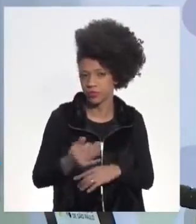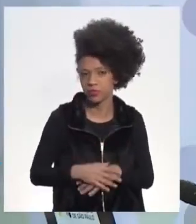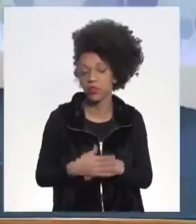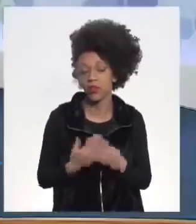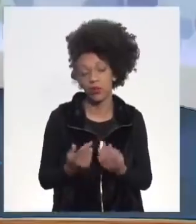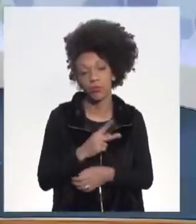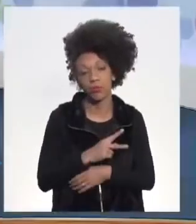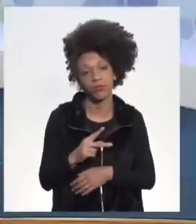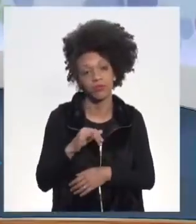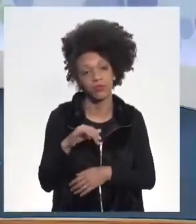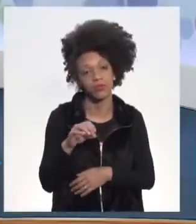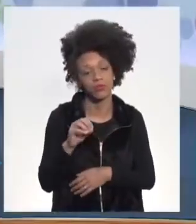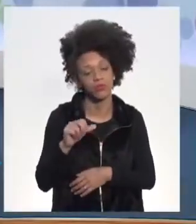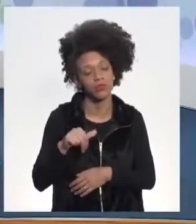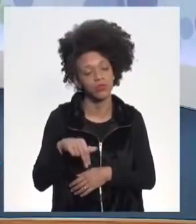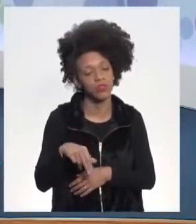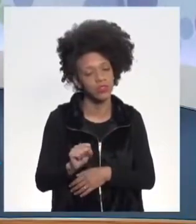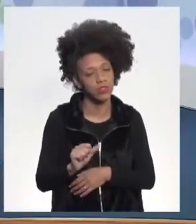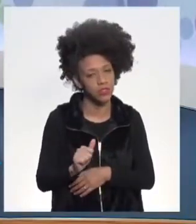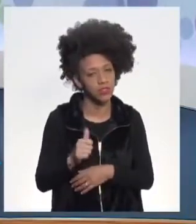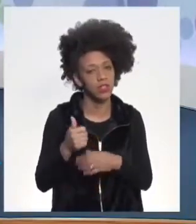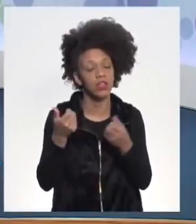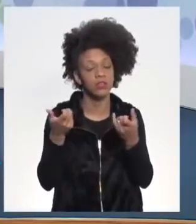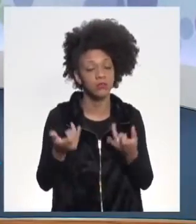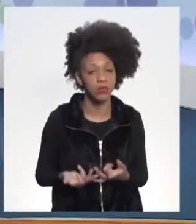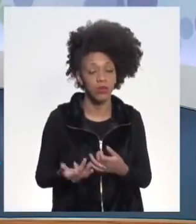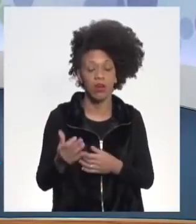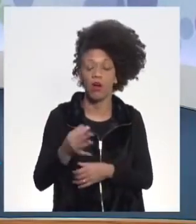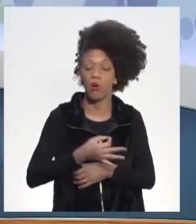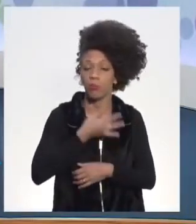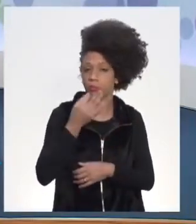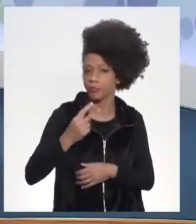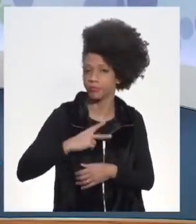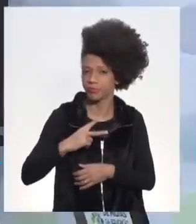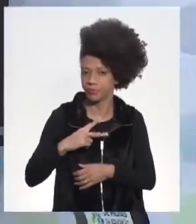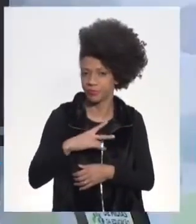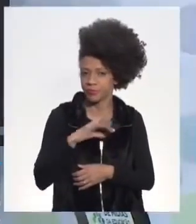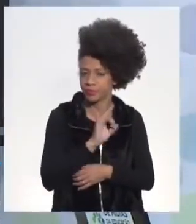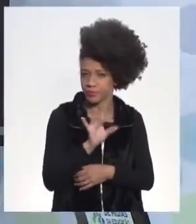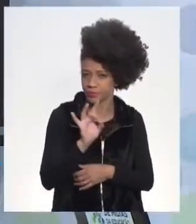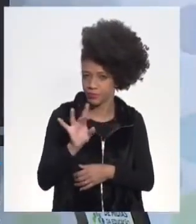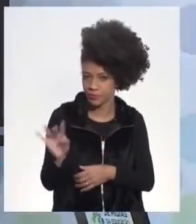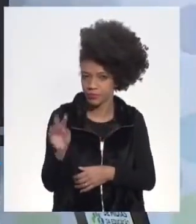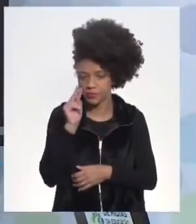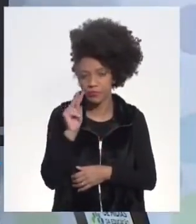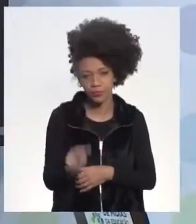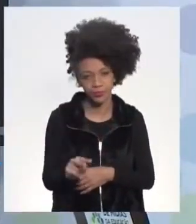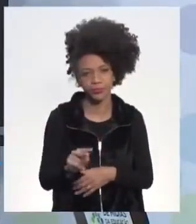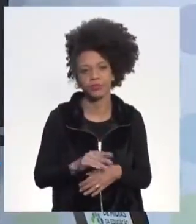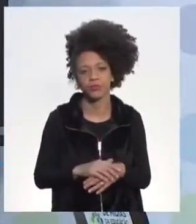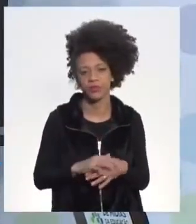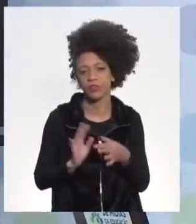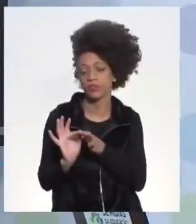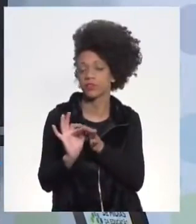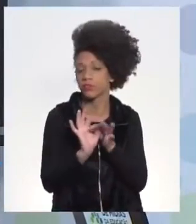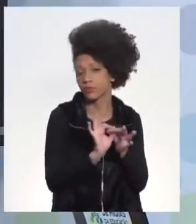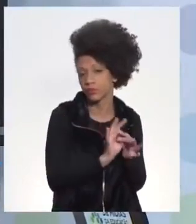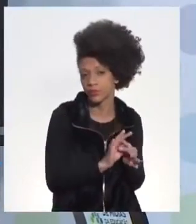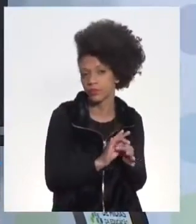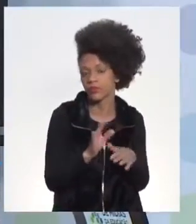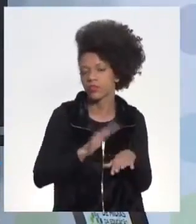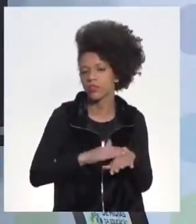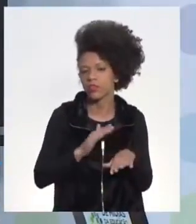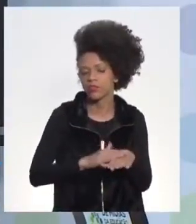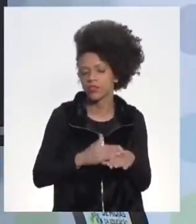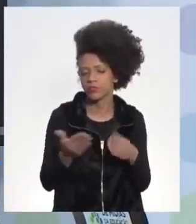Jonas disse, é uma resposta muito pessoal da questão que cada um enxerga esse contexto, faz essa